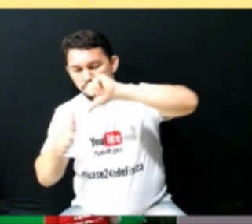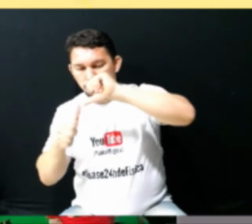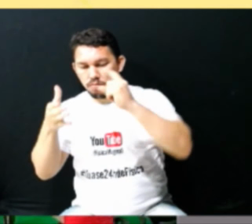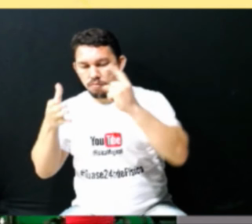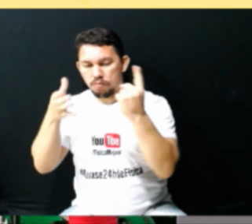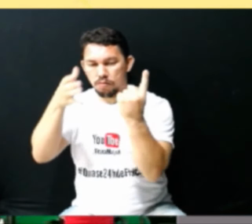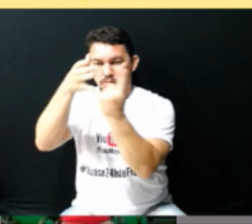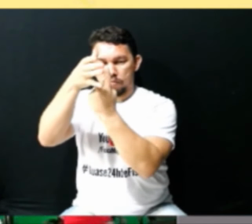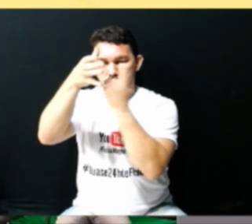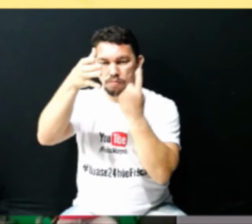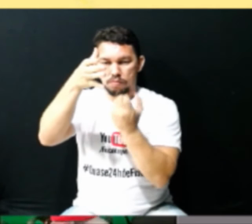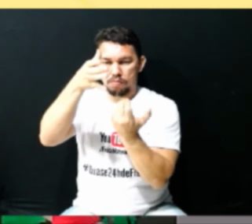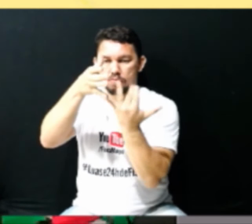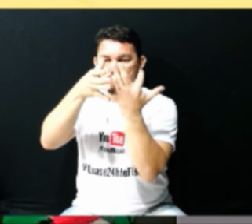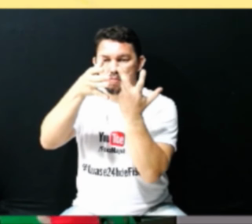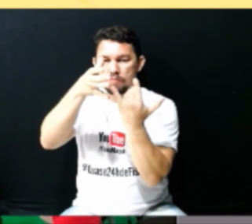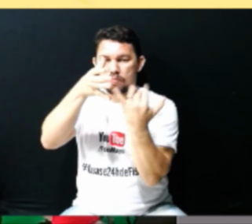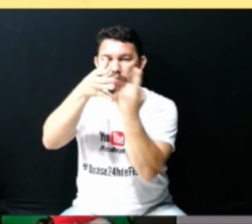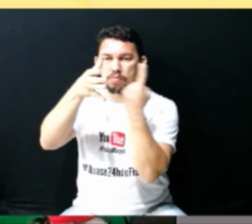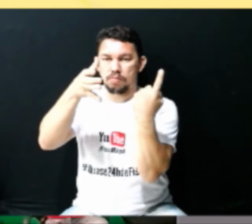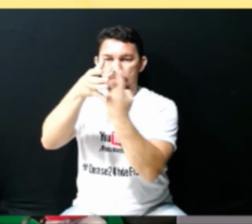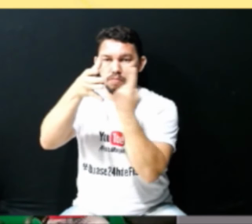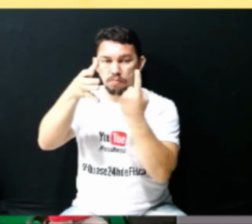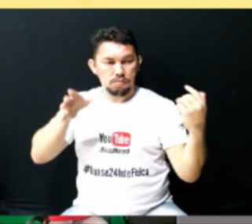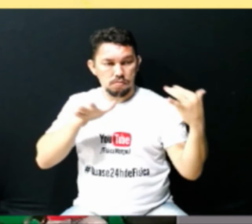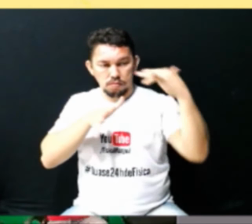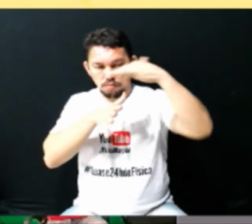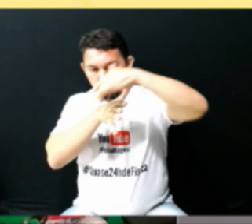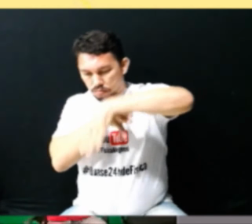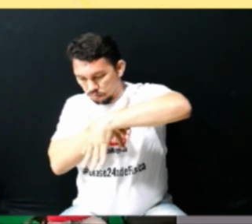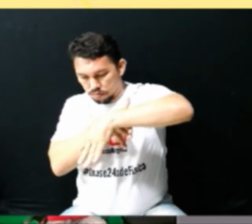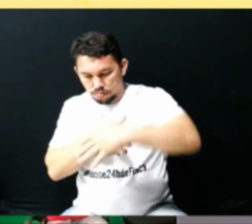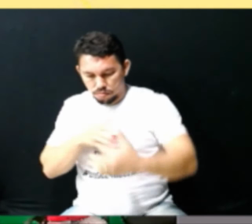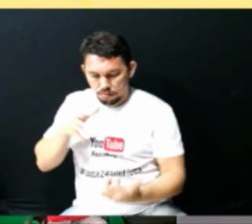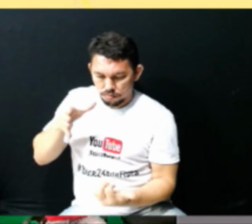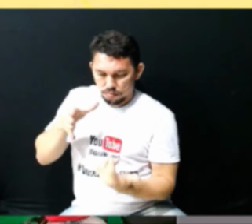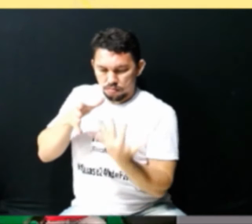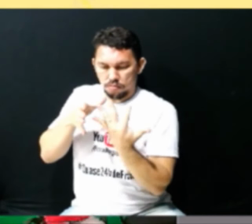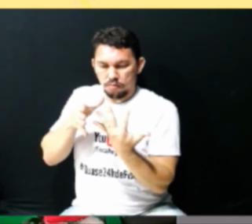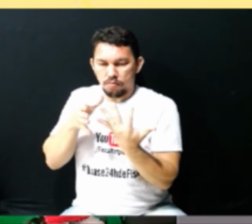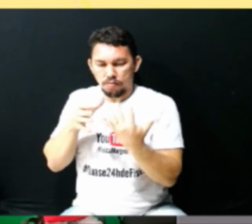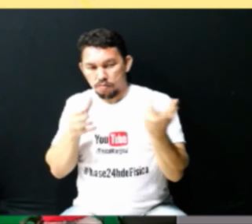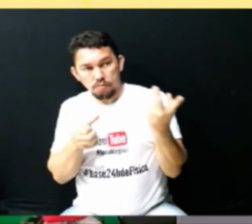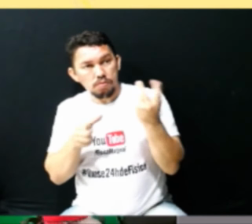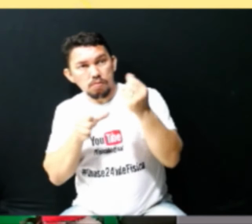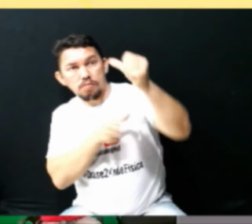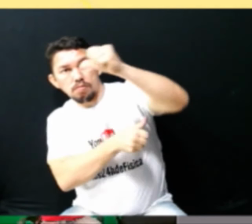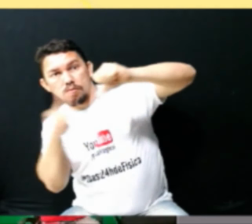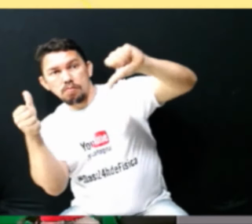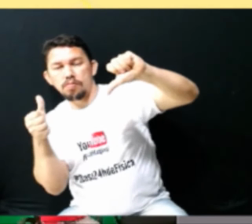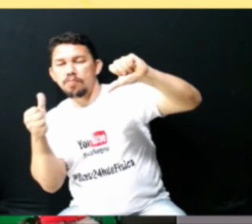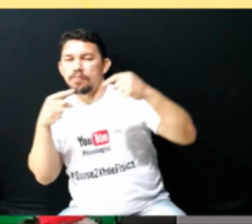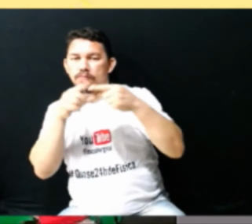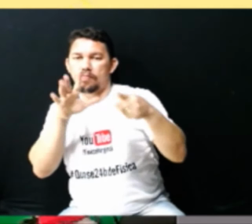seja, você substitui a queda da água por vapor a alta pressão, que vai tentar fazer o mesmo efeito.